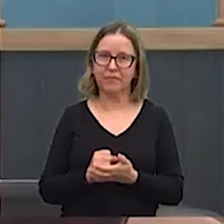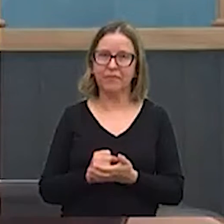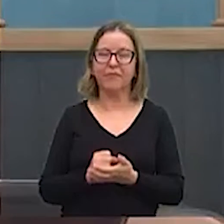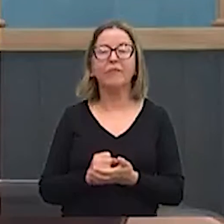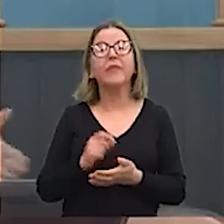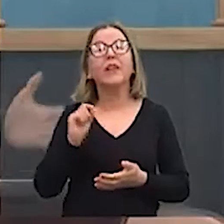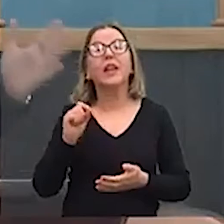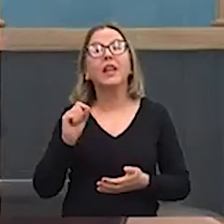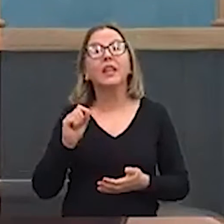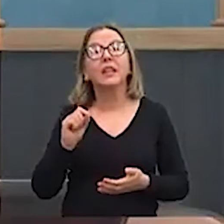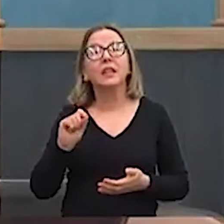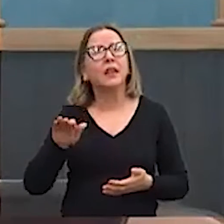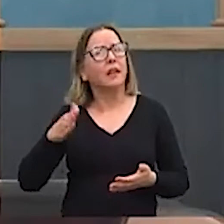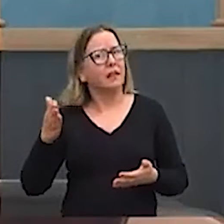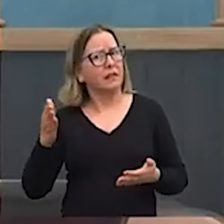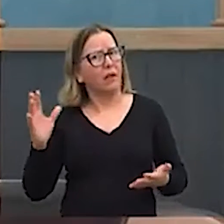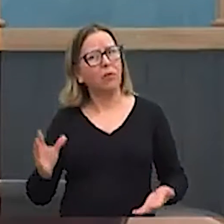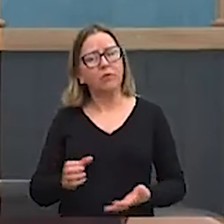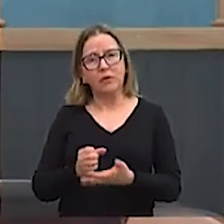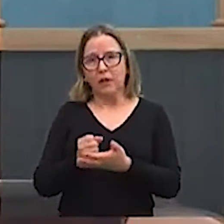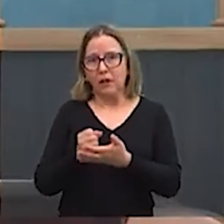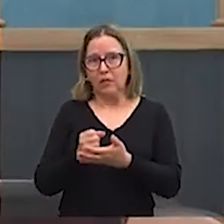Quem então será salvo?